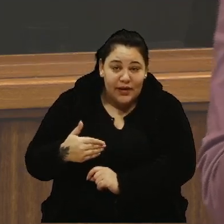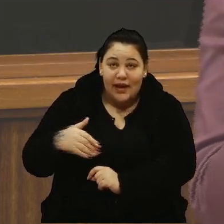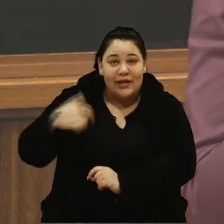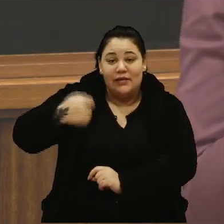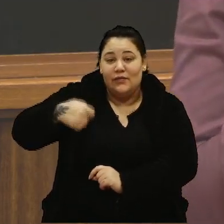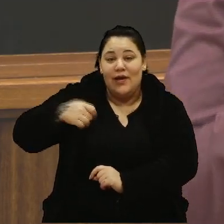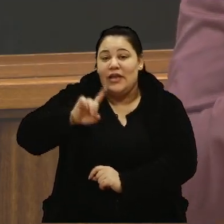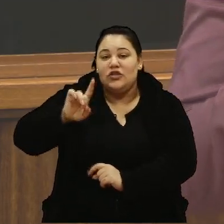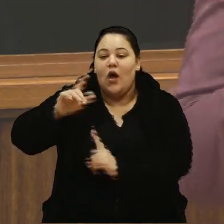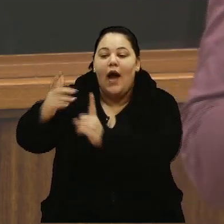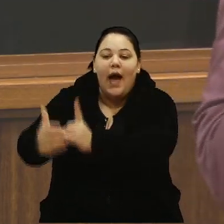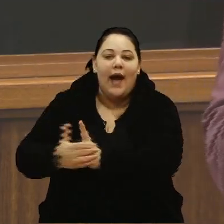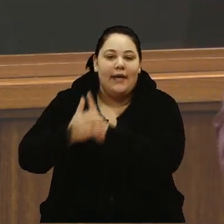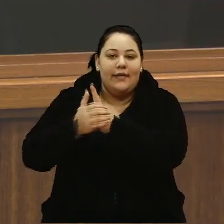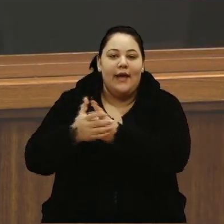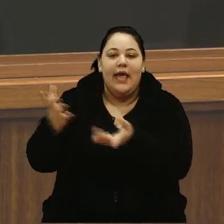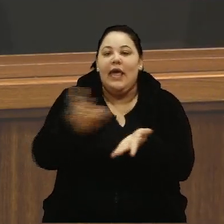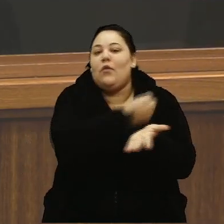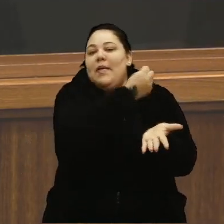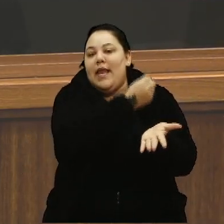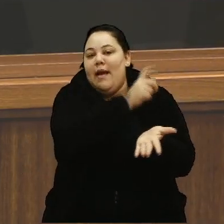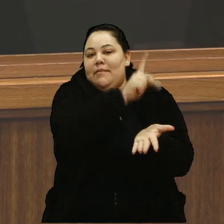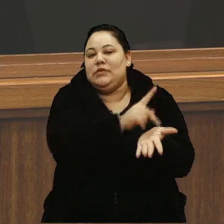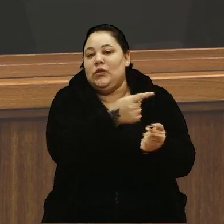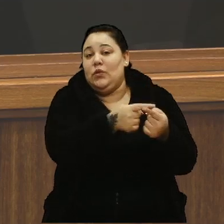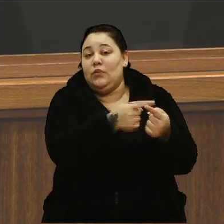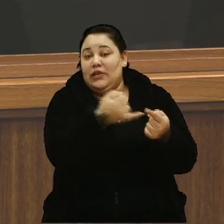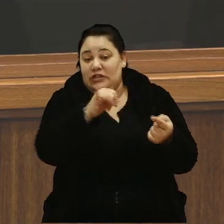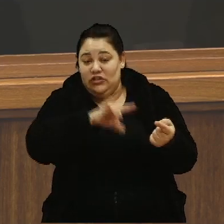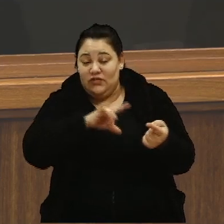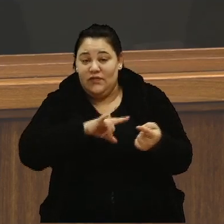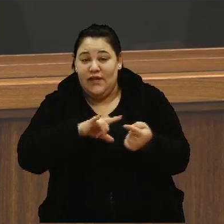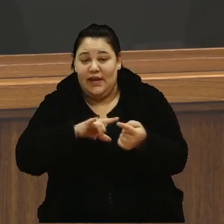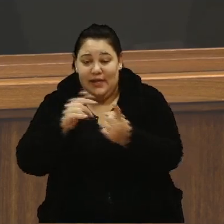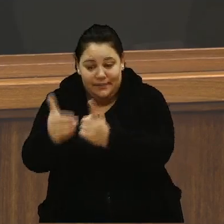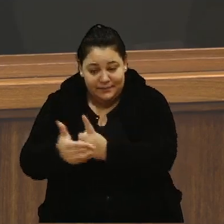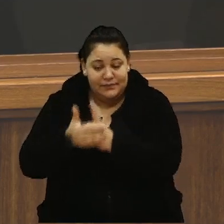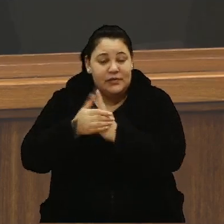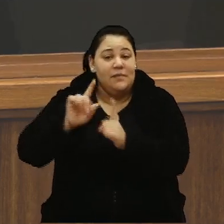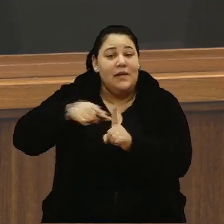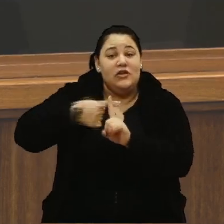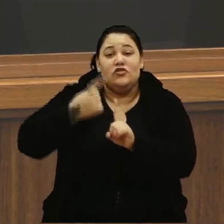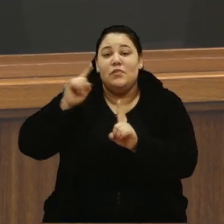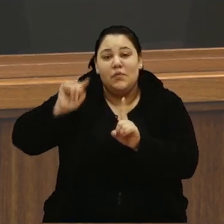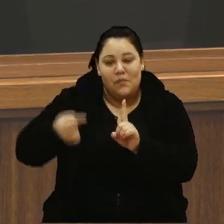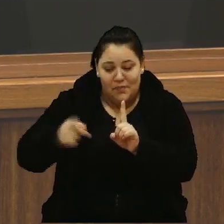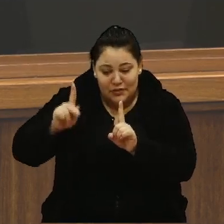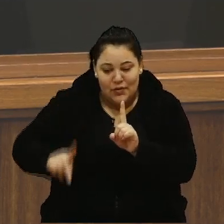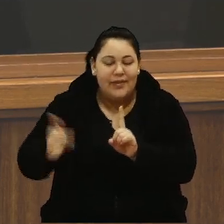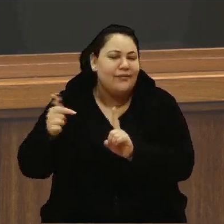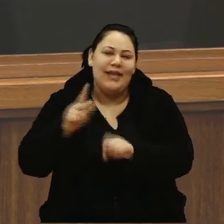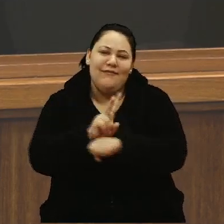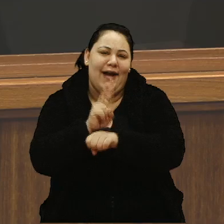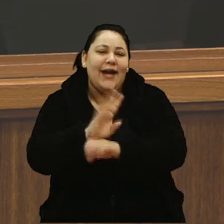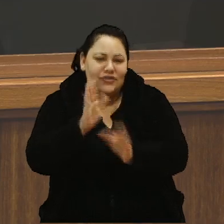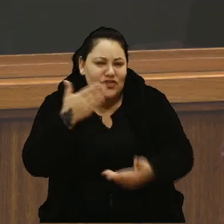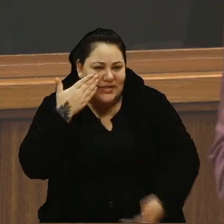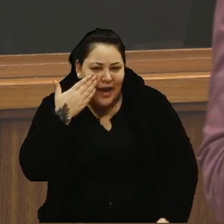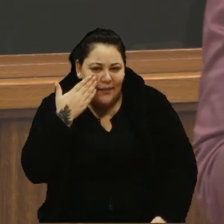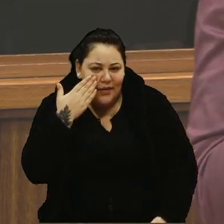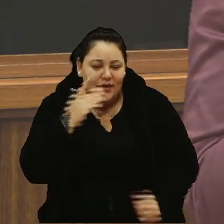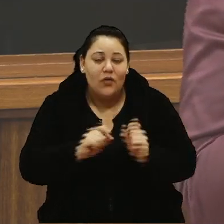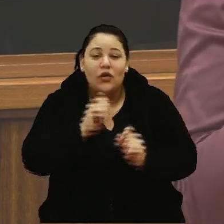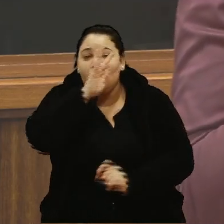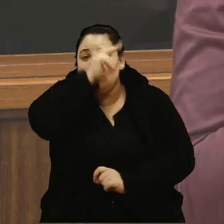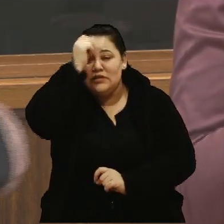só o acolhimento. Até porque, se tiver o acolhimento dessas mais de 1.000 pessoas, não vai ter vagas. O que o município